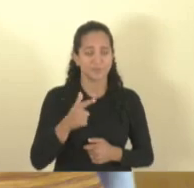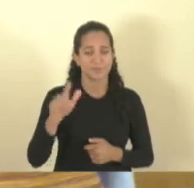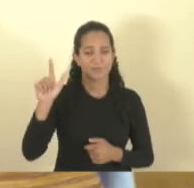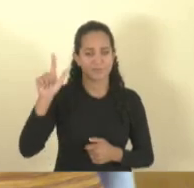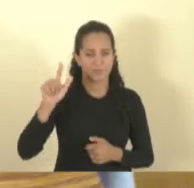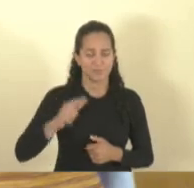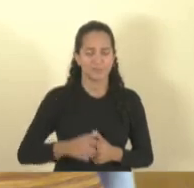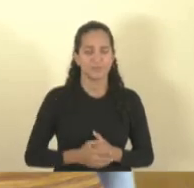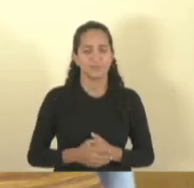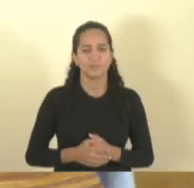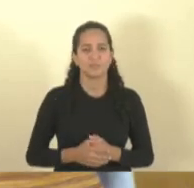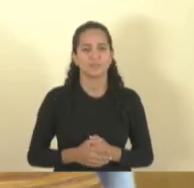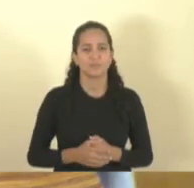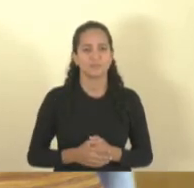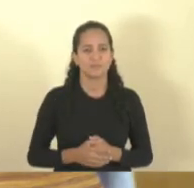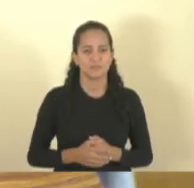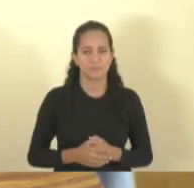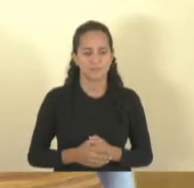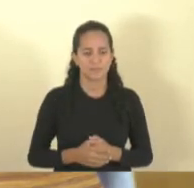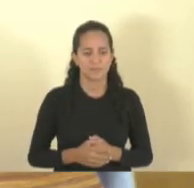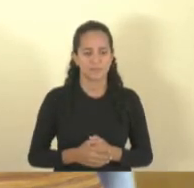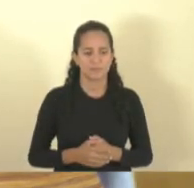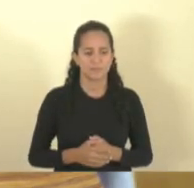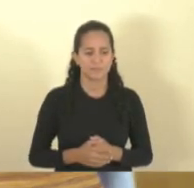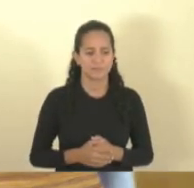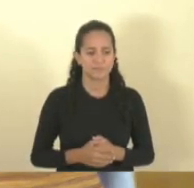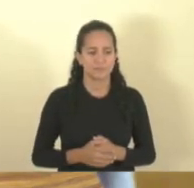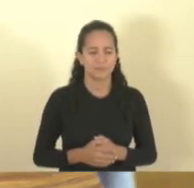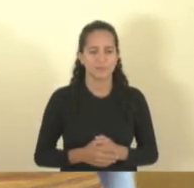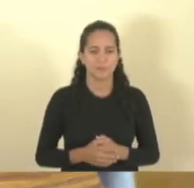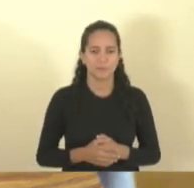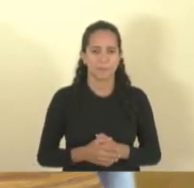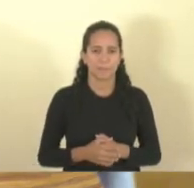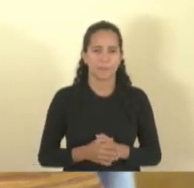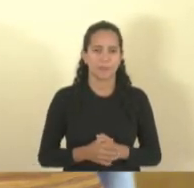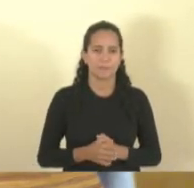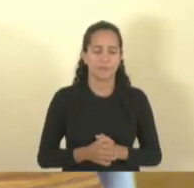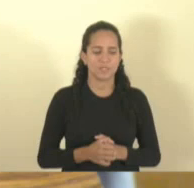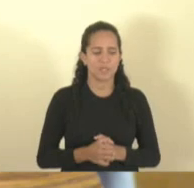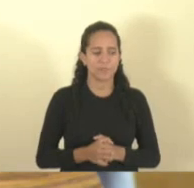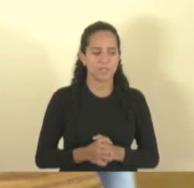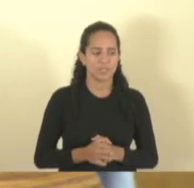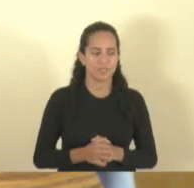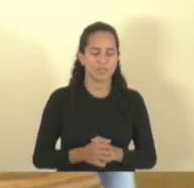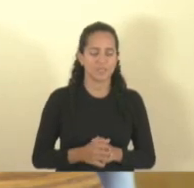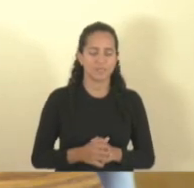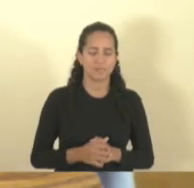canzone. Se non ci sei tu